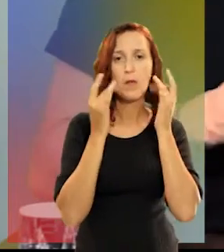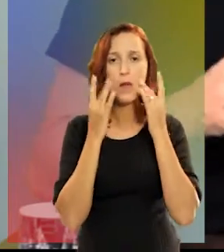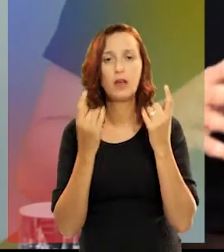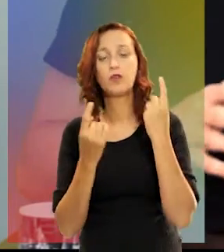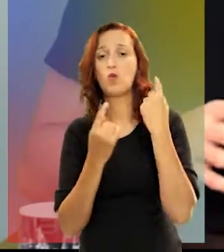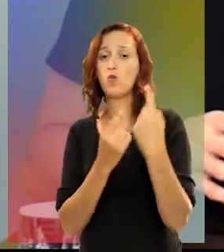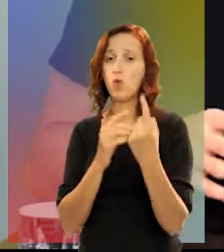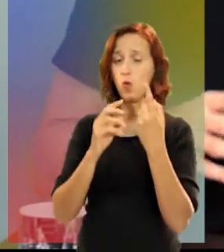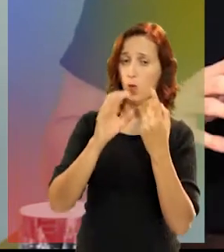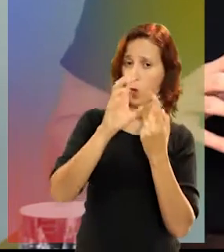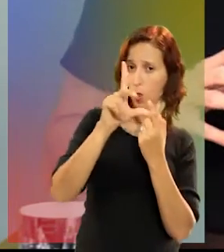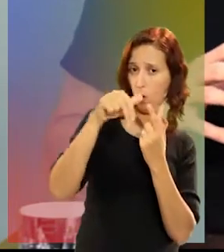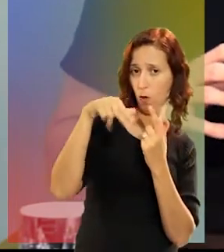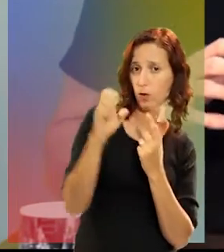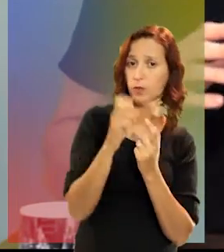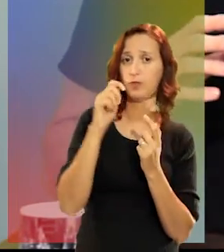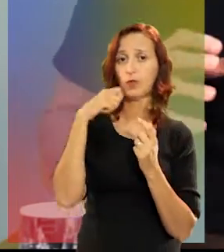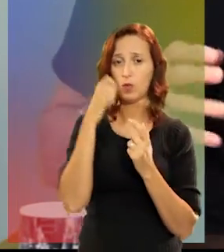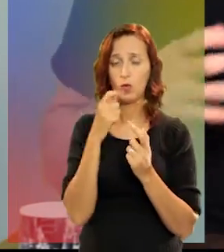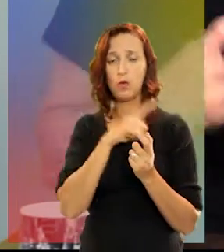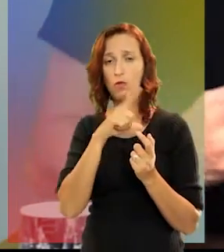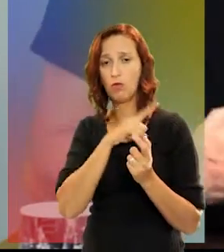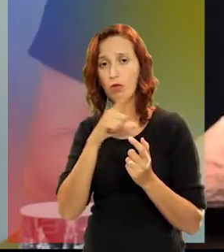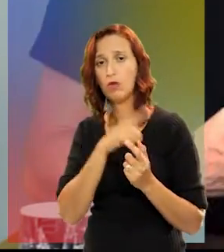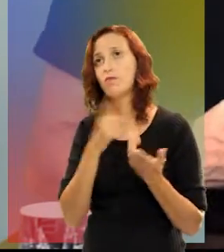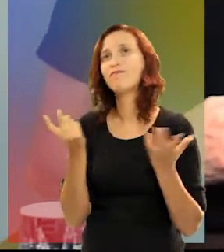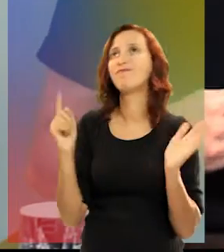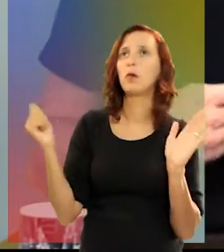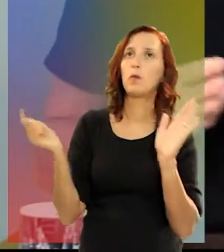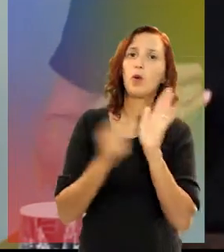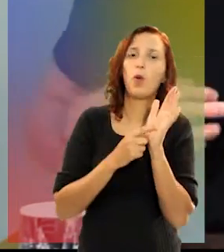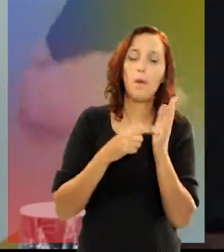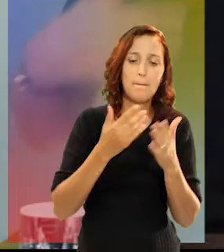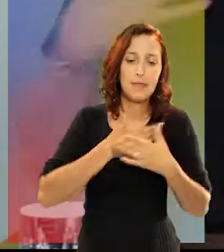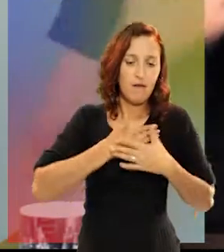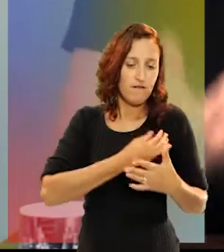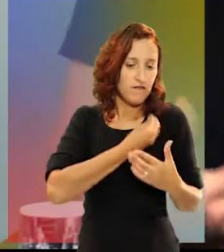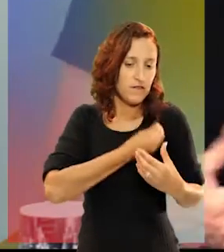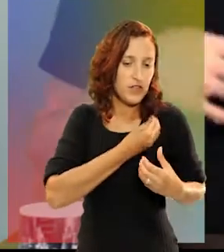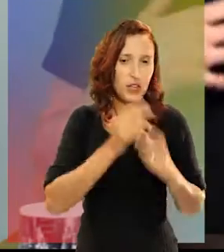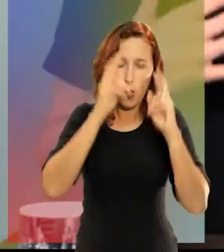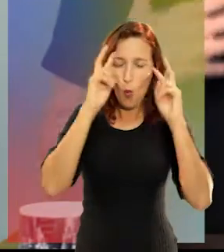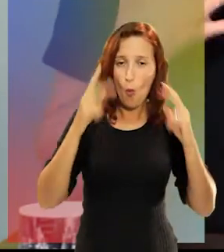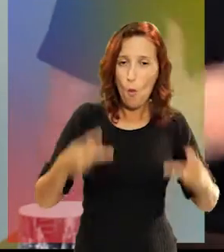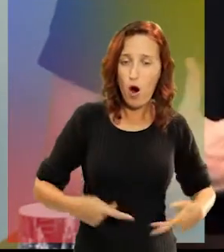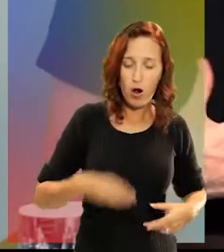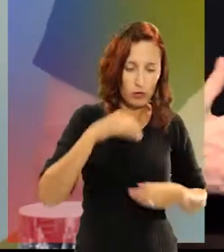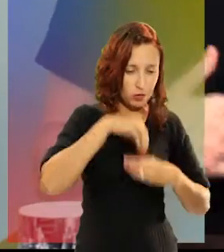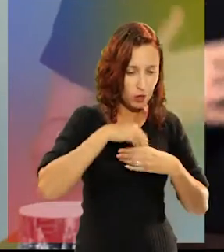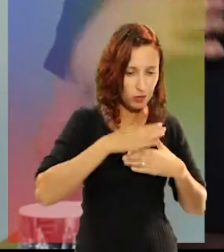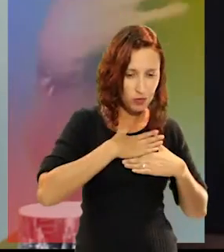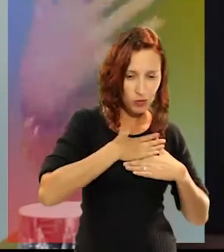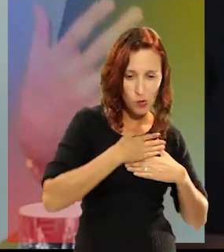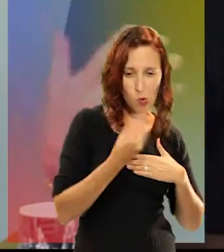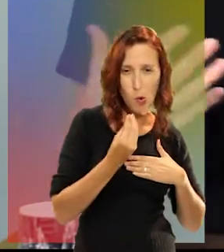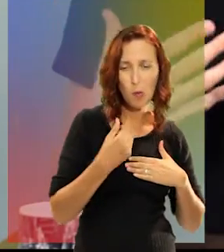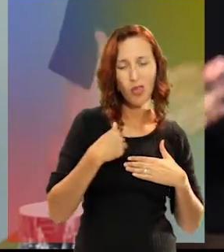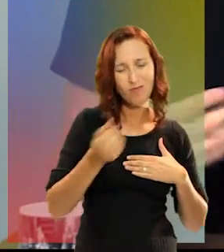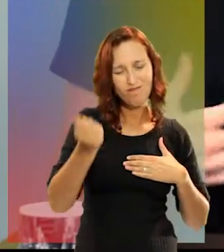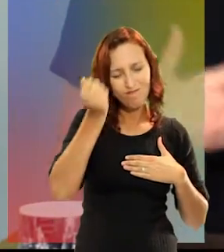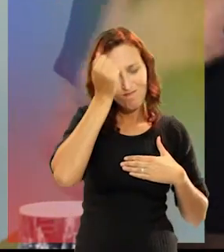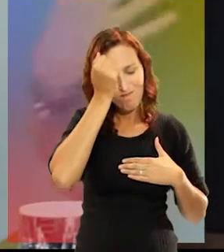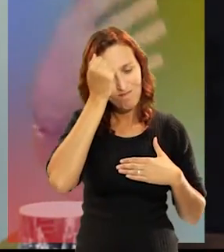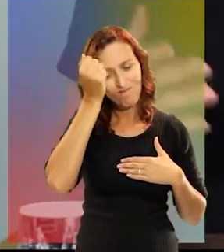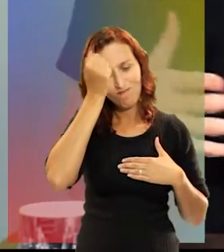que o Rutger Hauer interpreta, ele tá querendo achar o ponto de humanidade nele, né? Buscar mais. E ele se lamenta de, tipo, todas as coisas